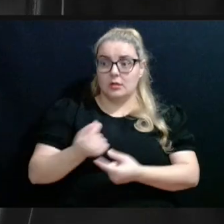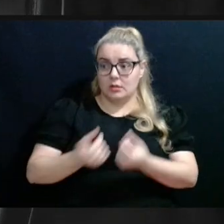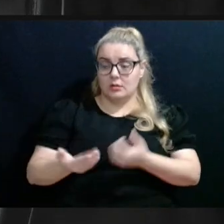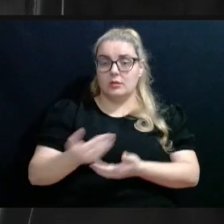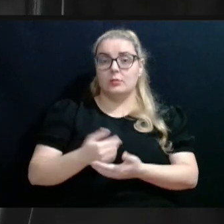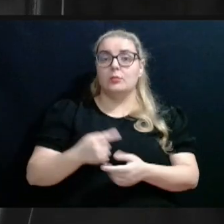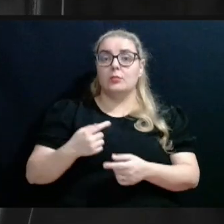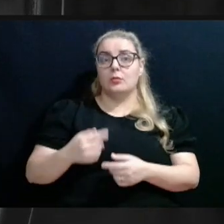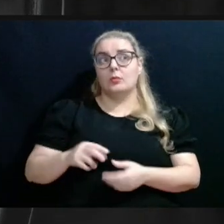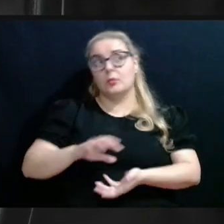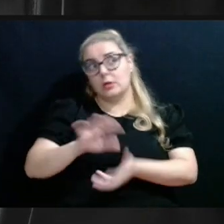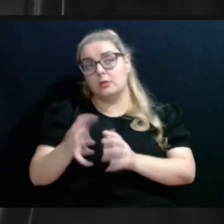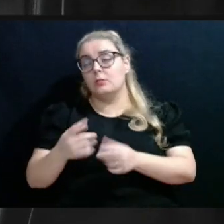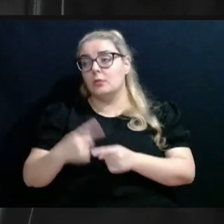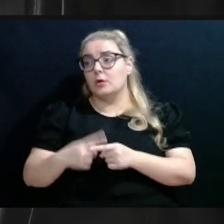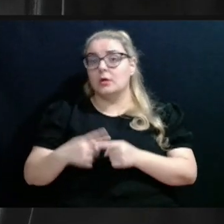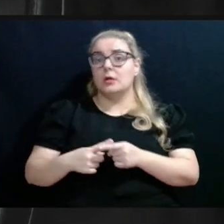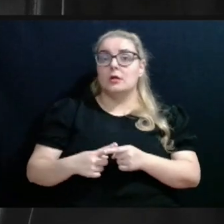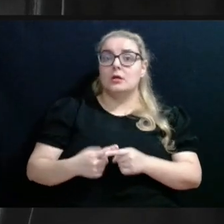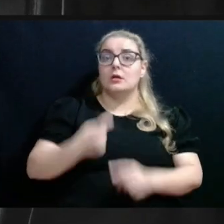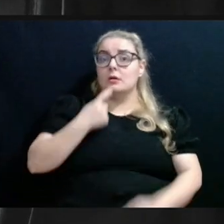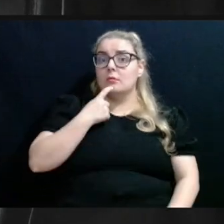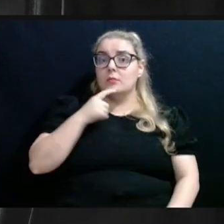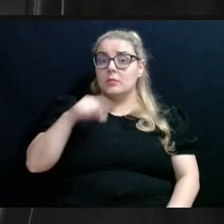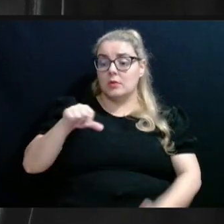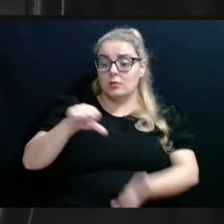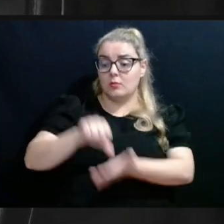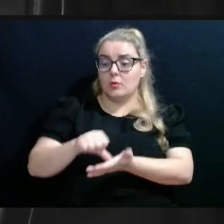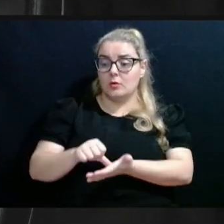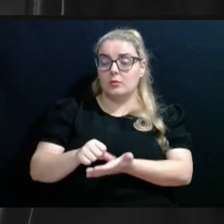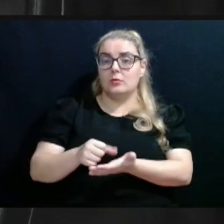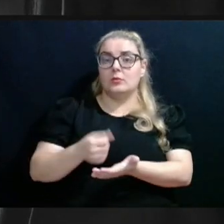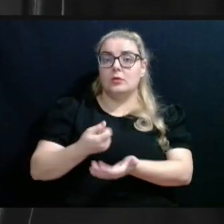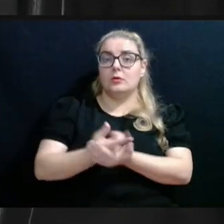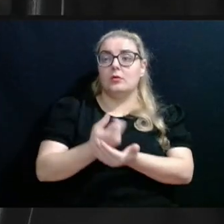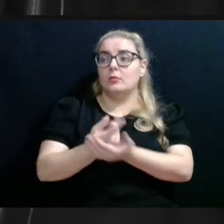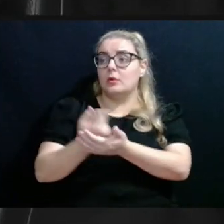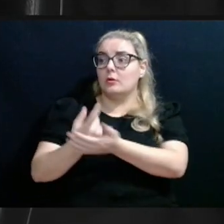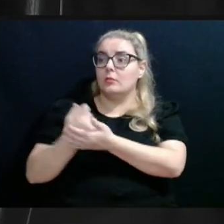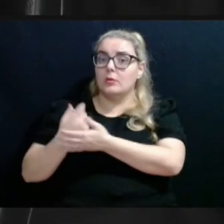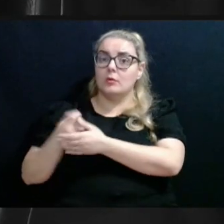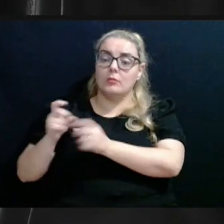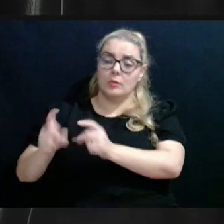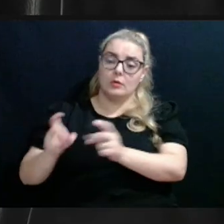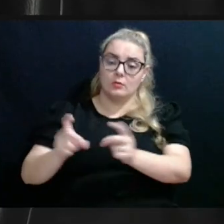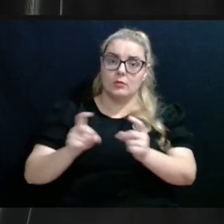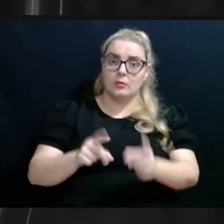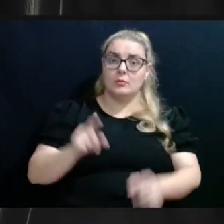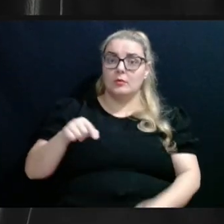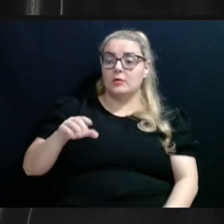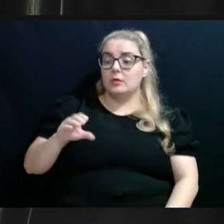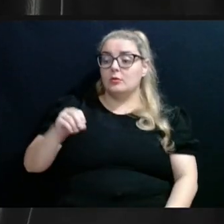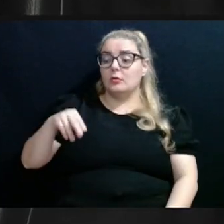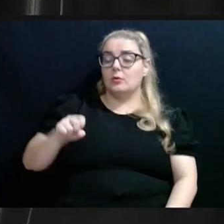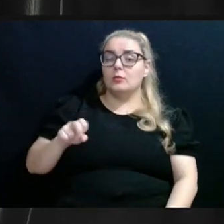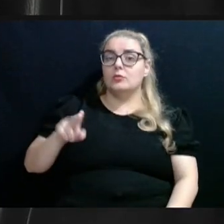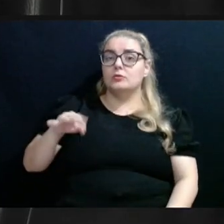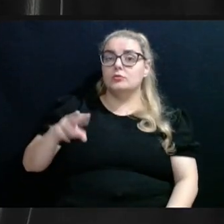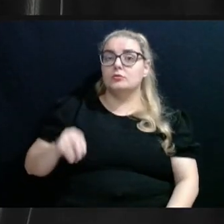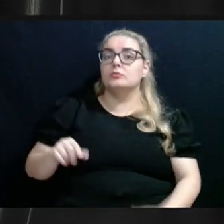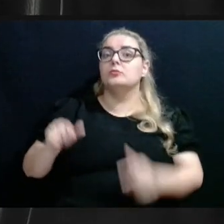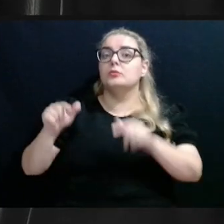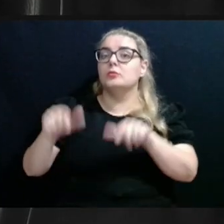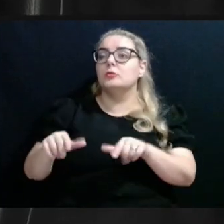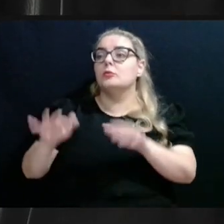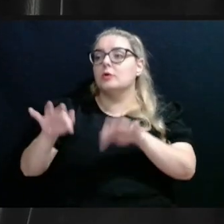Campinas é um polo consumidor, né? Porque esse imposto novo aí, Mirna, vai ser no consumo, vai ser no destino. Onde